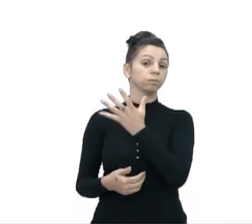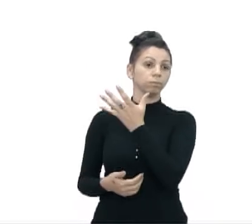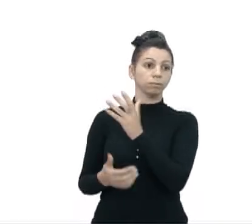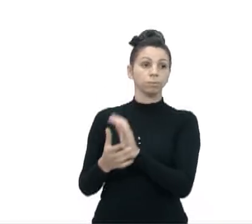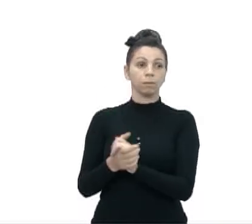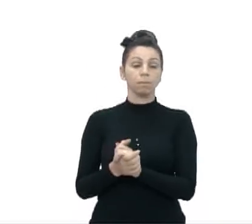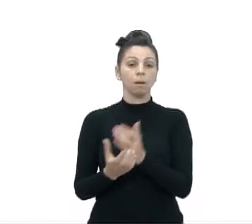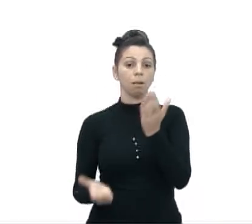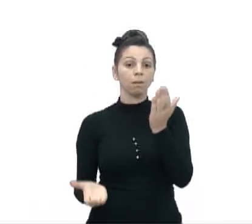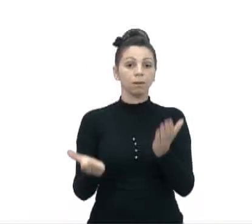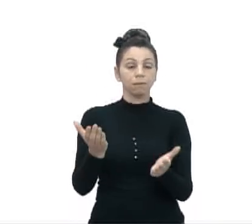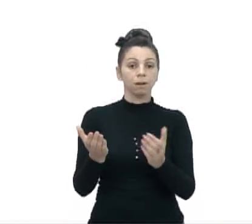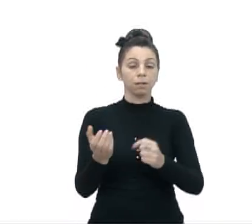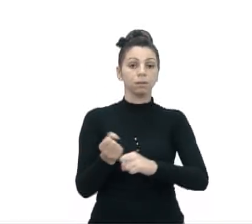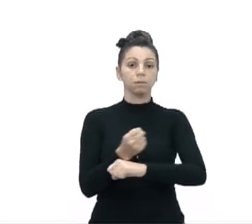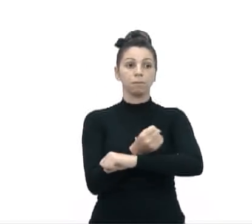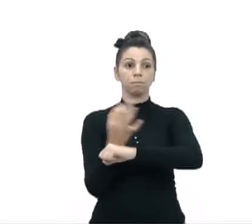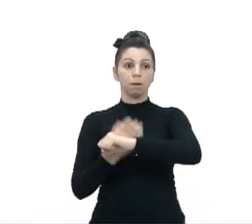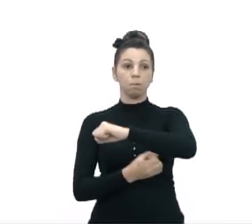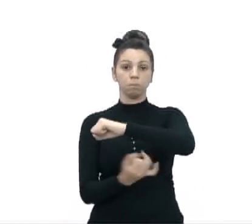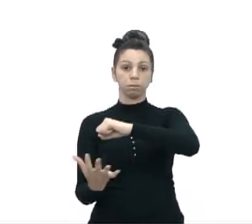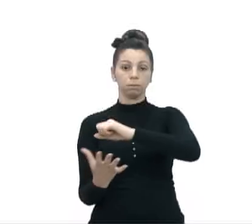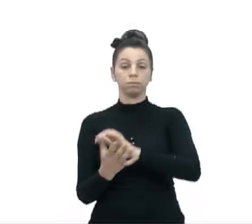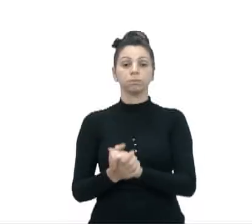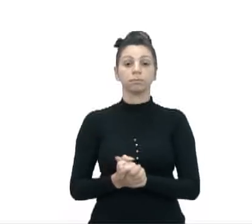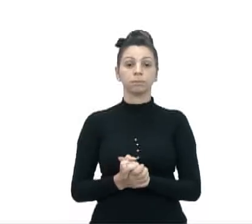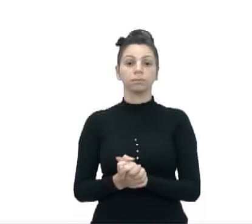frações. Mas, poxa,